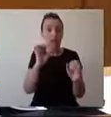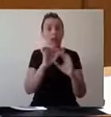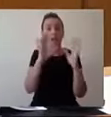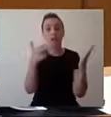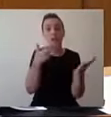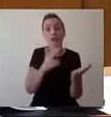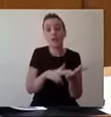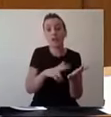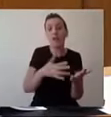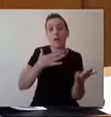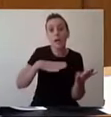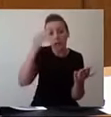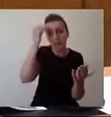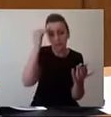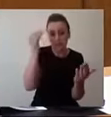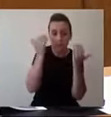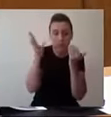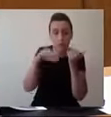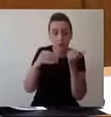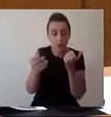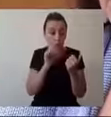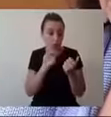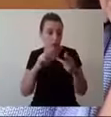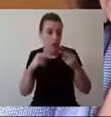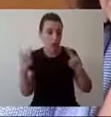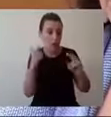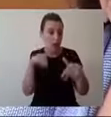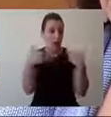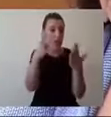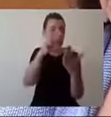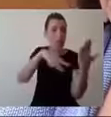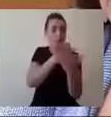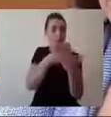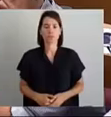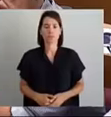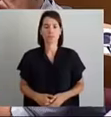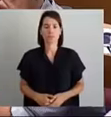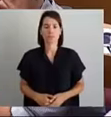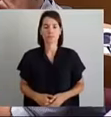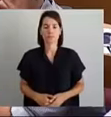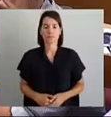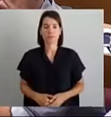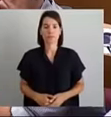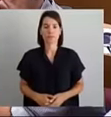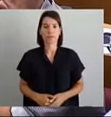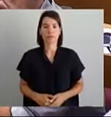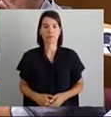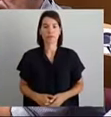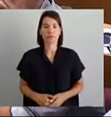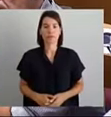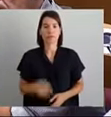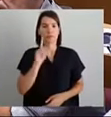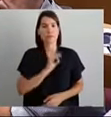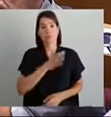saber mais informação, eu acho que a Câmara também pode disponibilizar essa matriz de avaliação. Muito obrigada, Sr. Presidente da Junta. Oh, Sra. Deputada, desculpe, mas